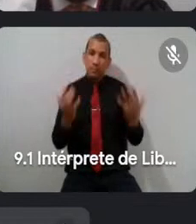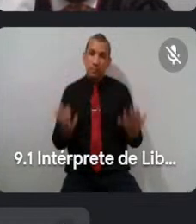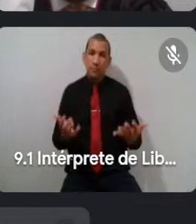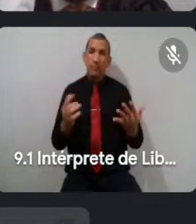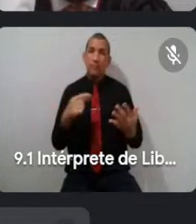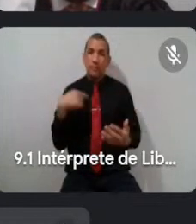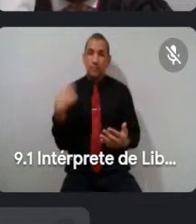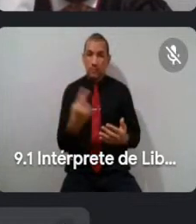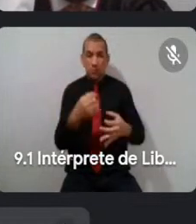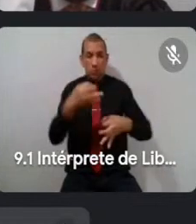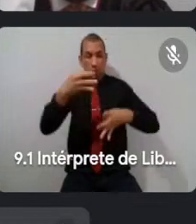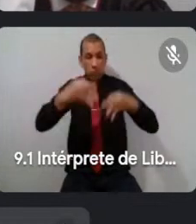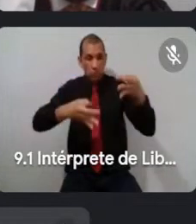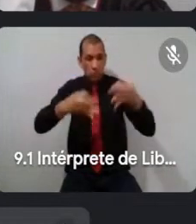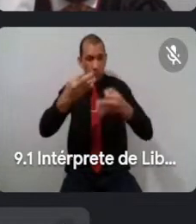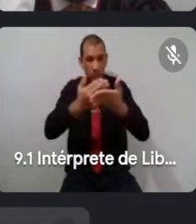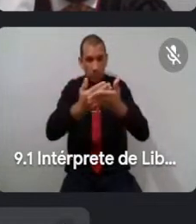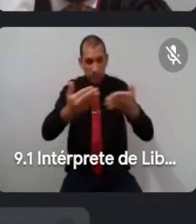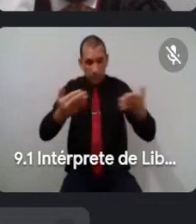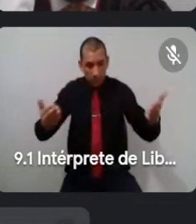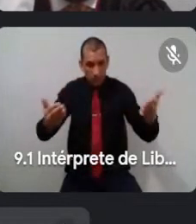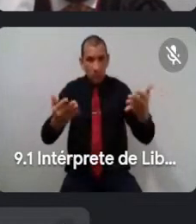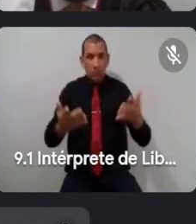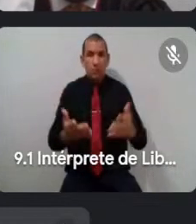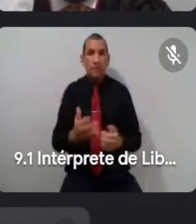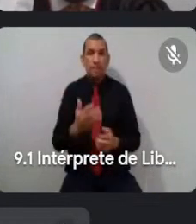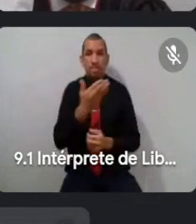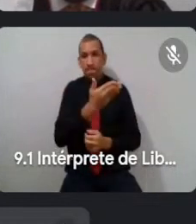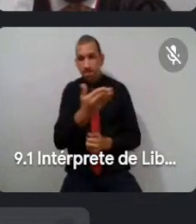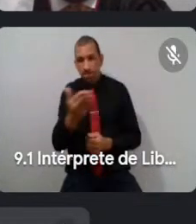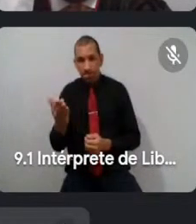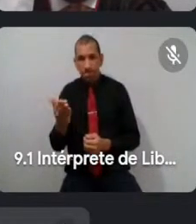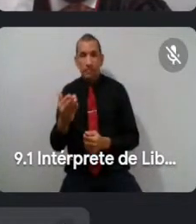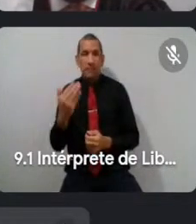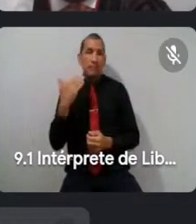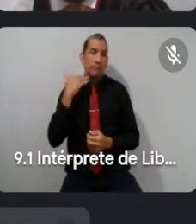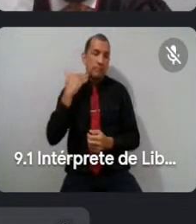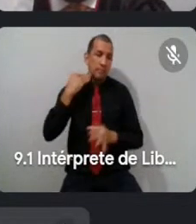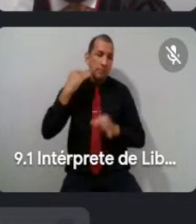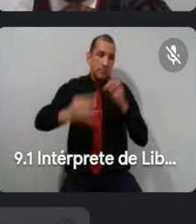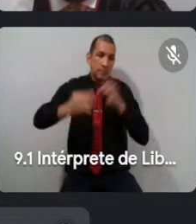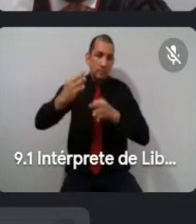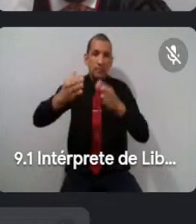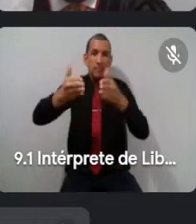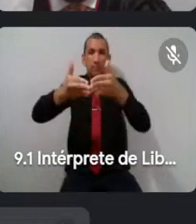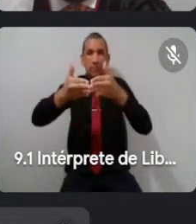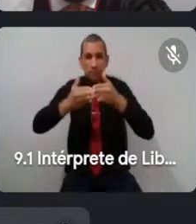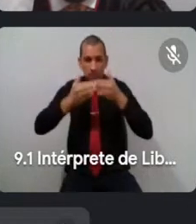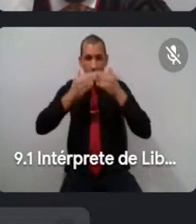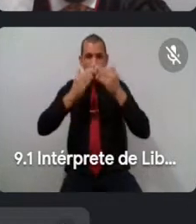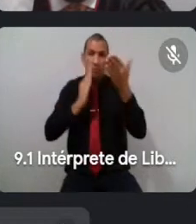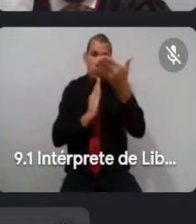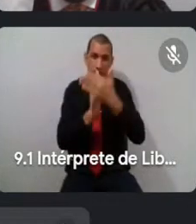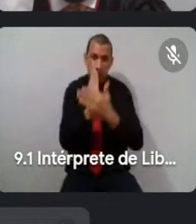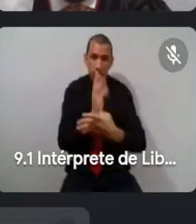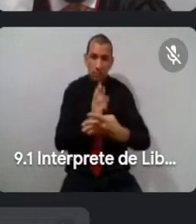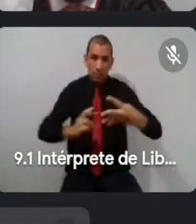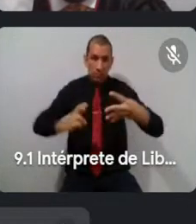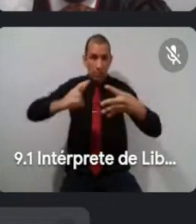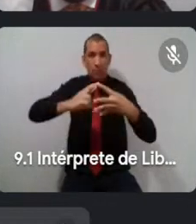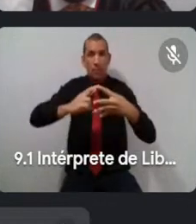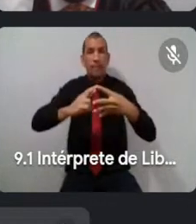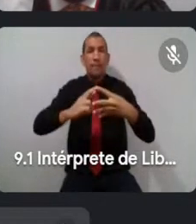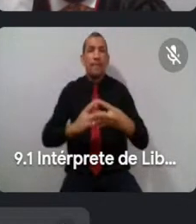novos jogadores excelentíssima senhora jogadoras e se pede o provimento do recurso com a reforma da sentença